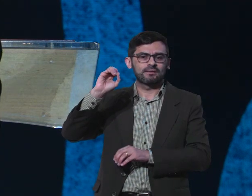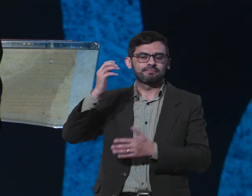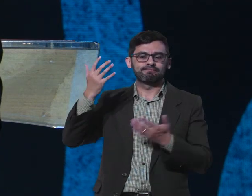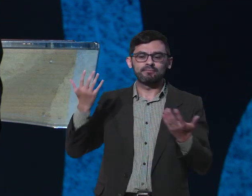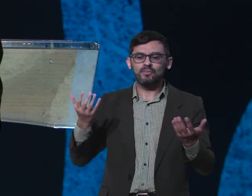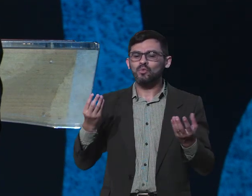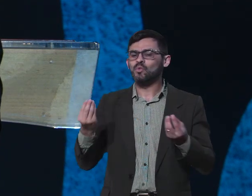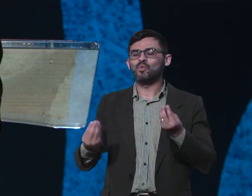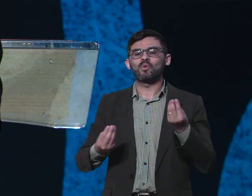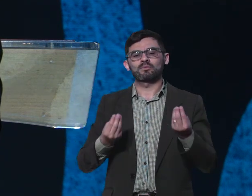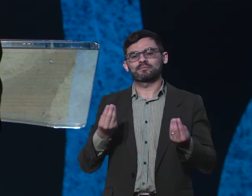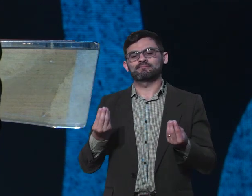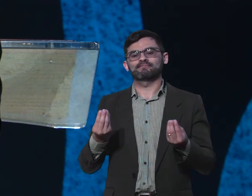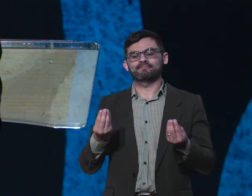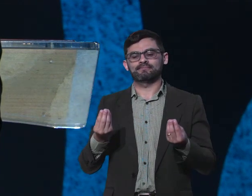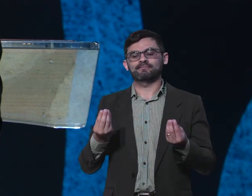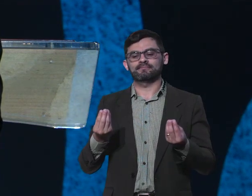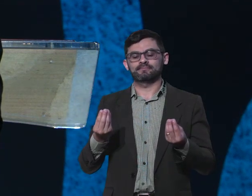pena?